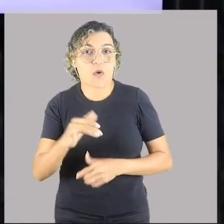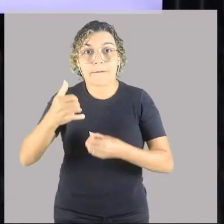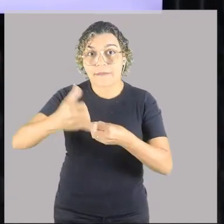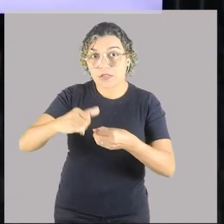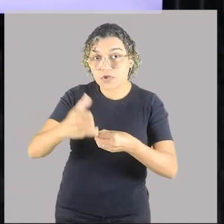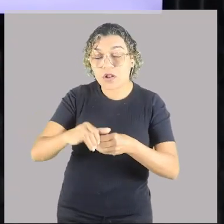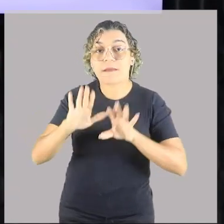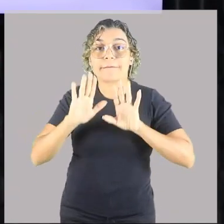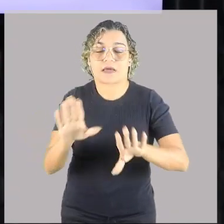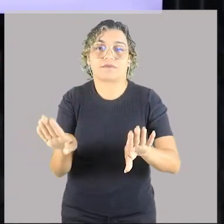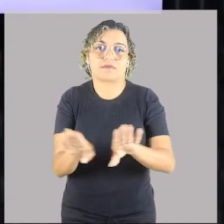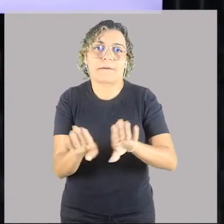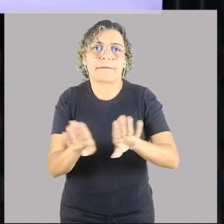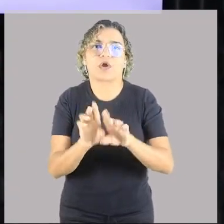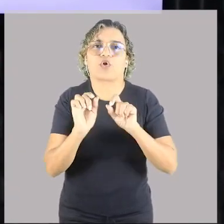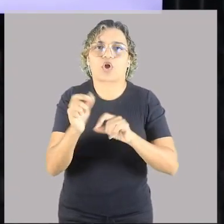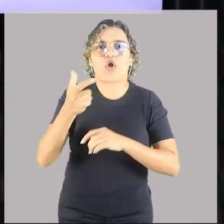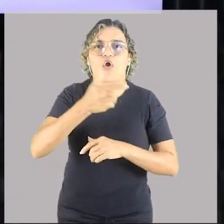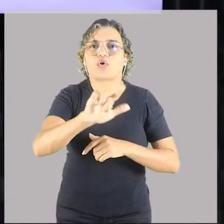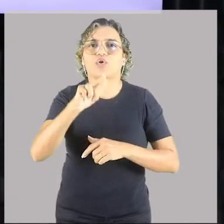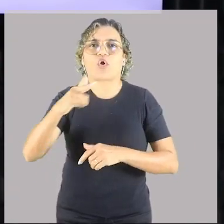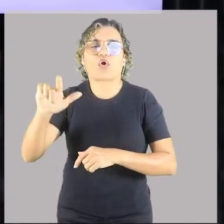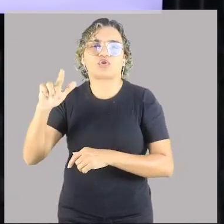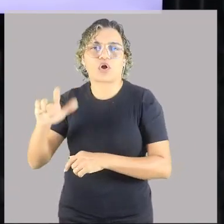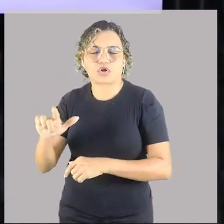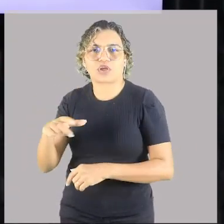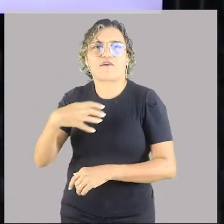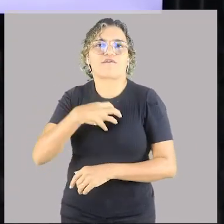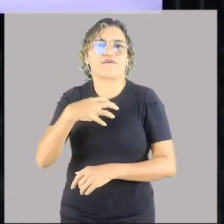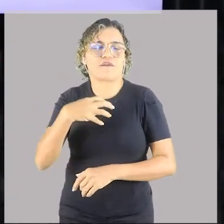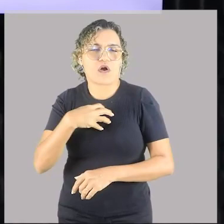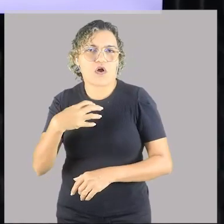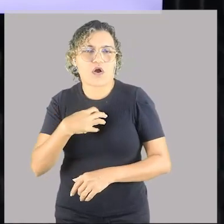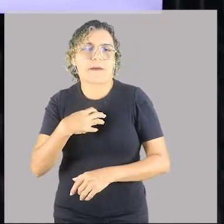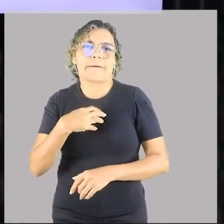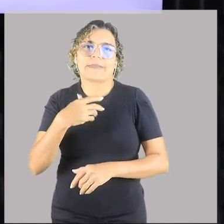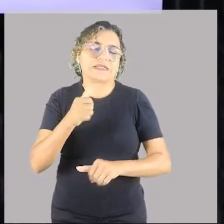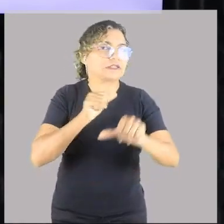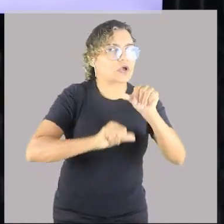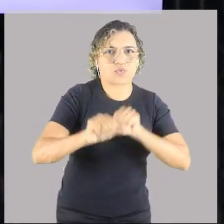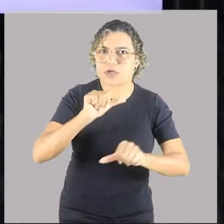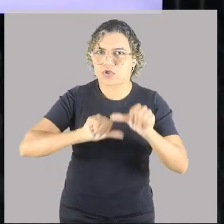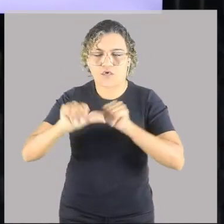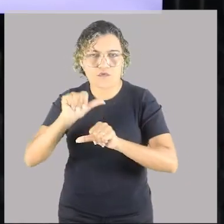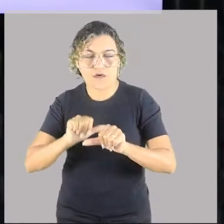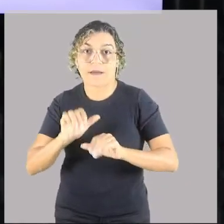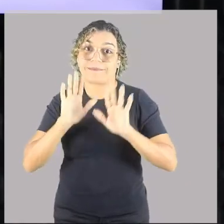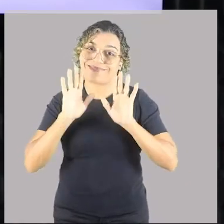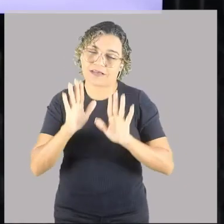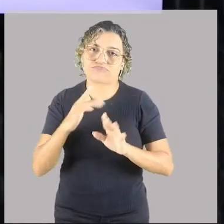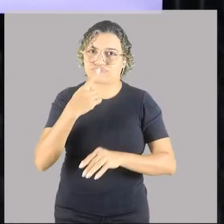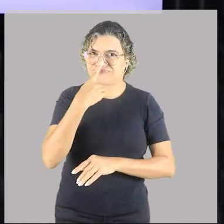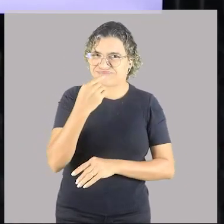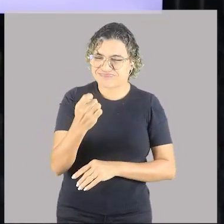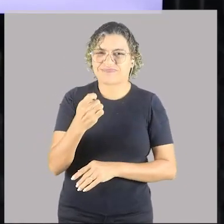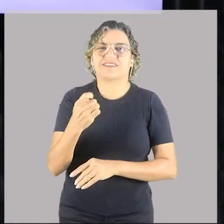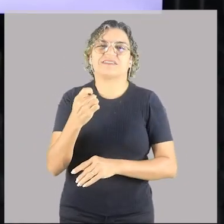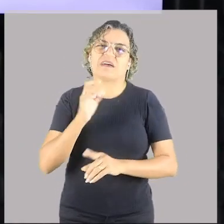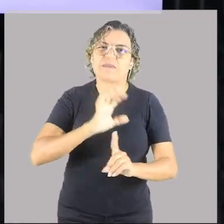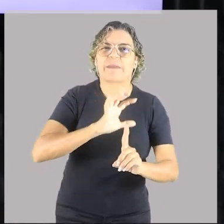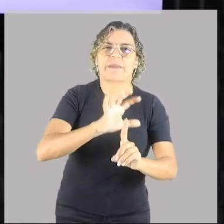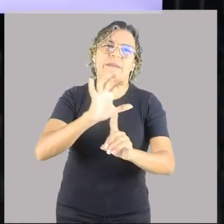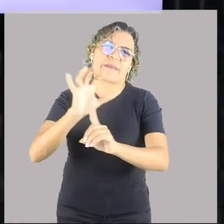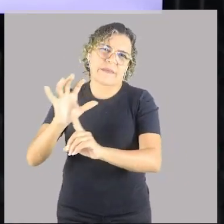do petróleo, mas também outras fontes que são consideradas não renováveis e que são poluentes, que contribuem para